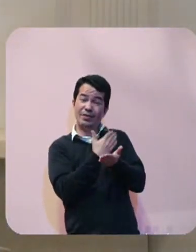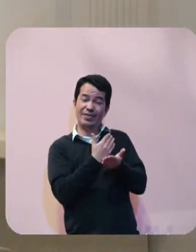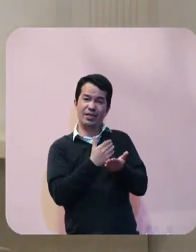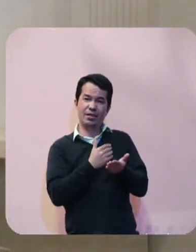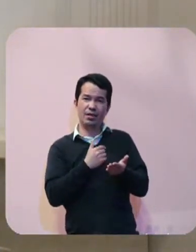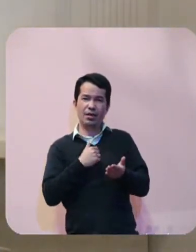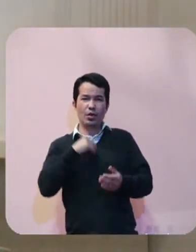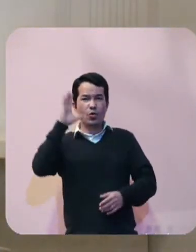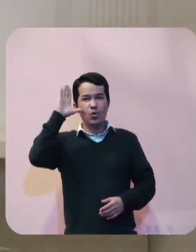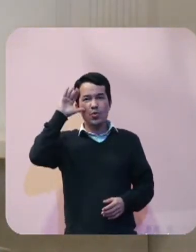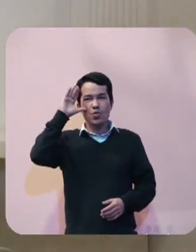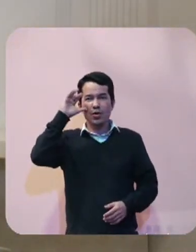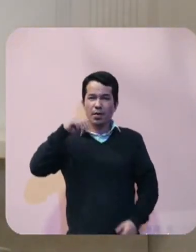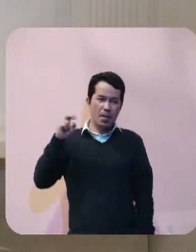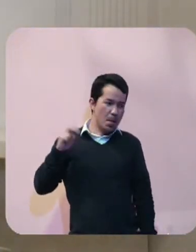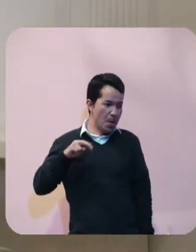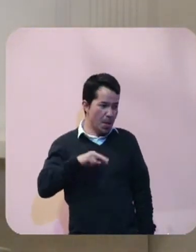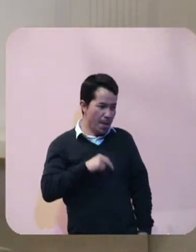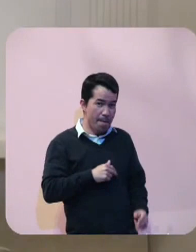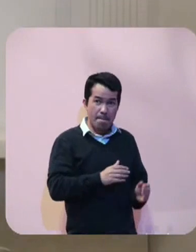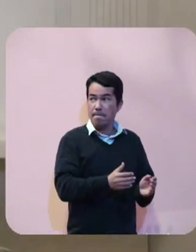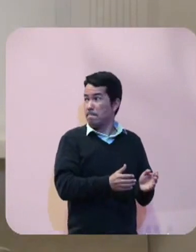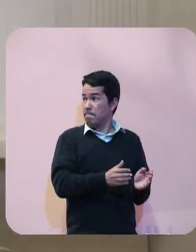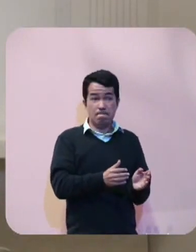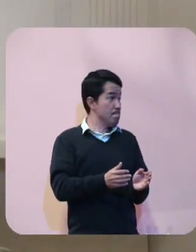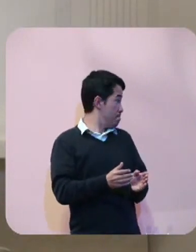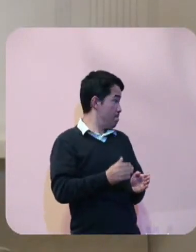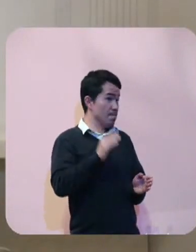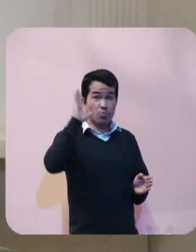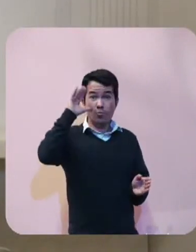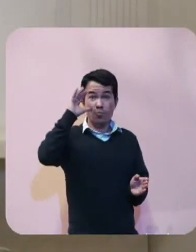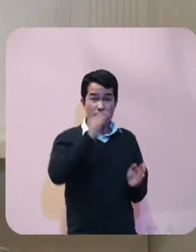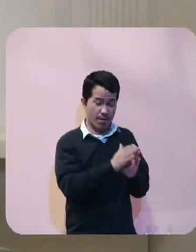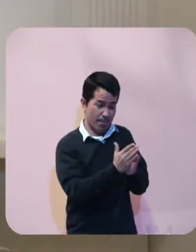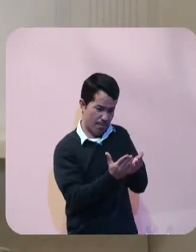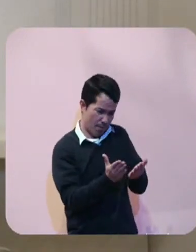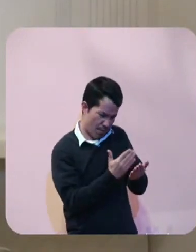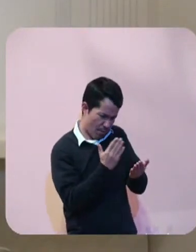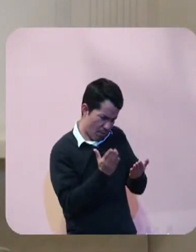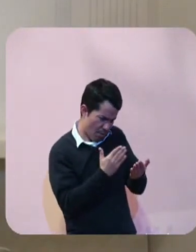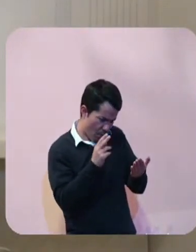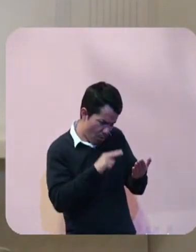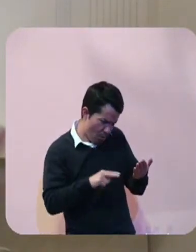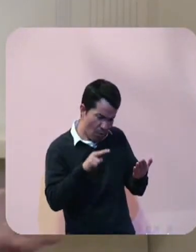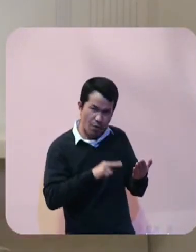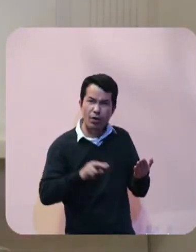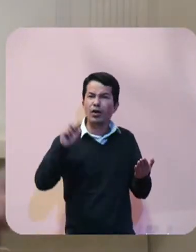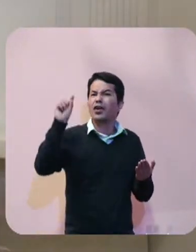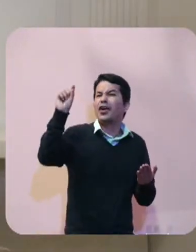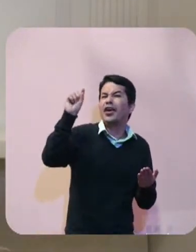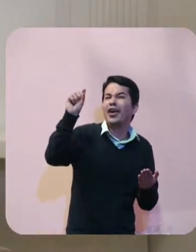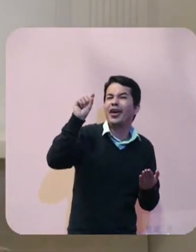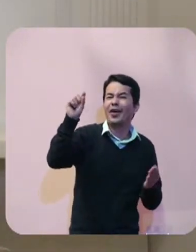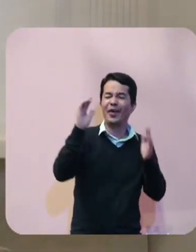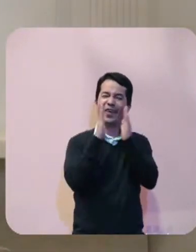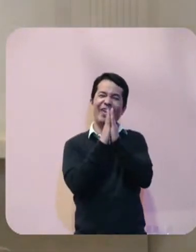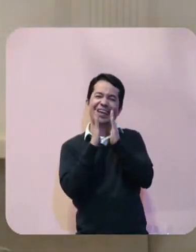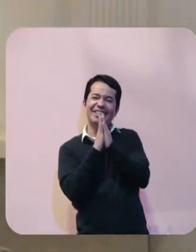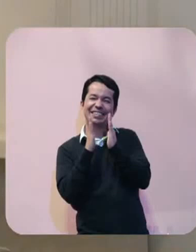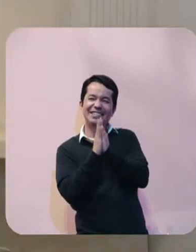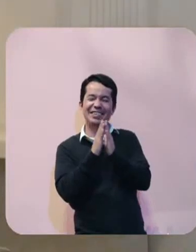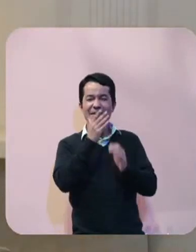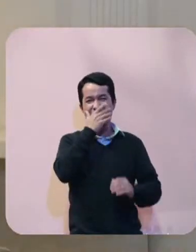E, sem pedir permissão, ele pegou o meu caderno e começou a folhear para ver que tipo de oração era